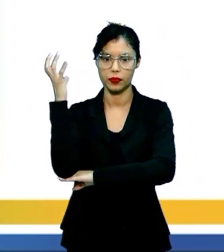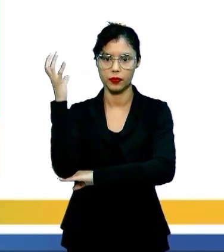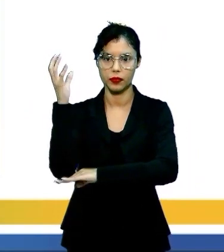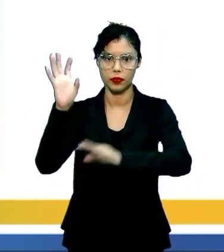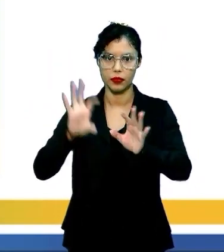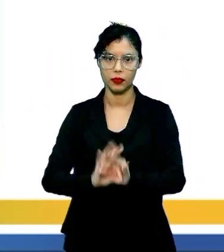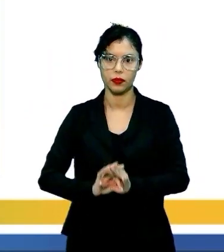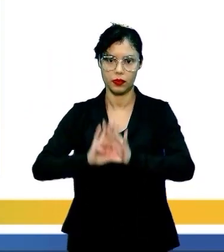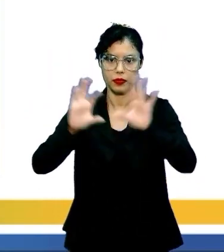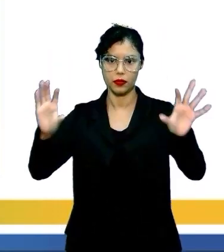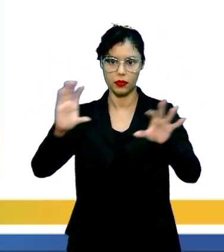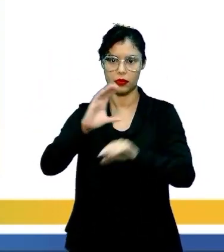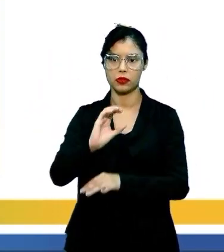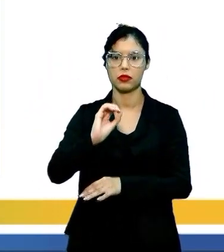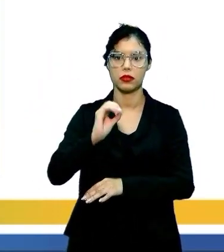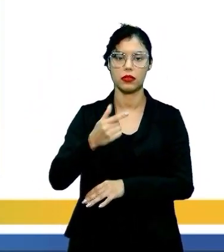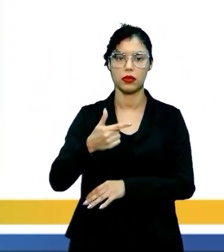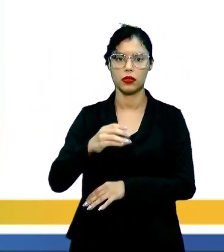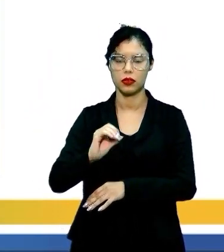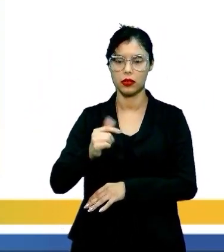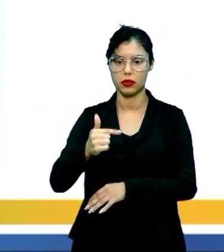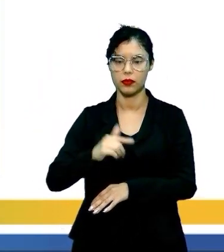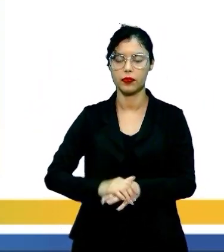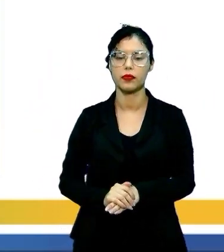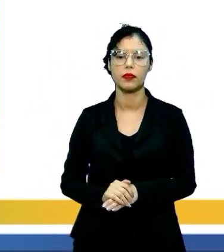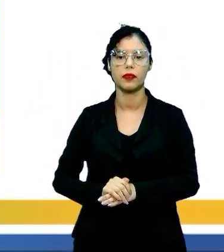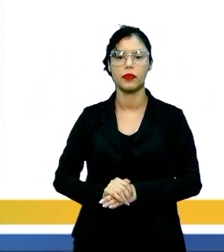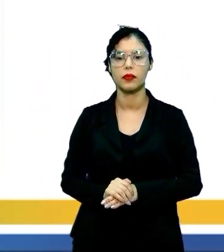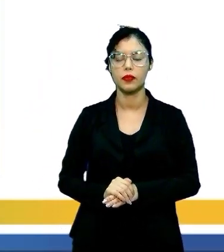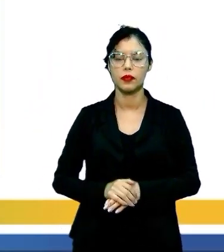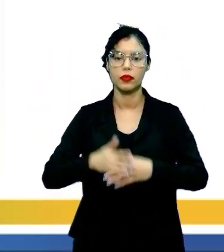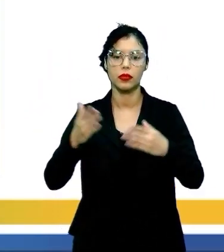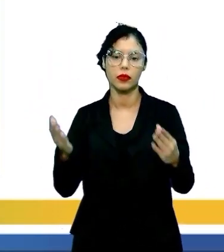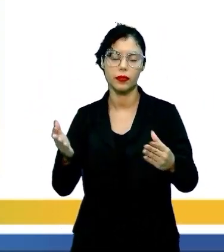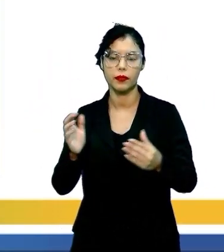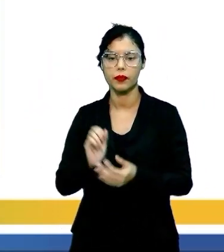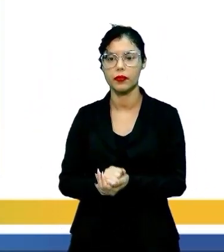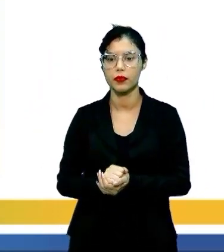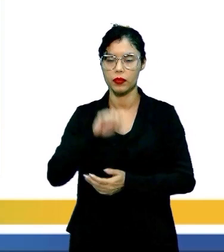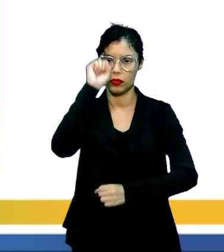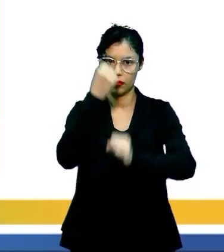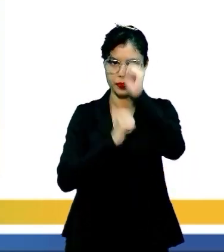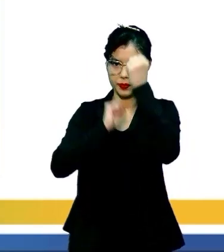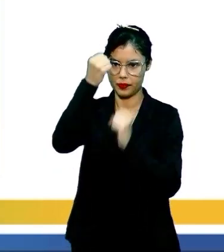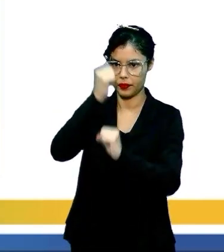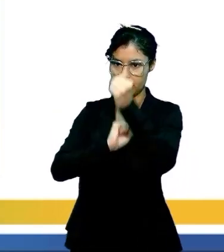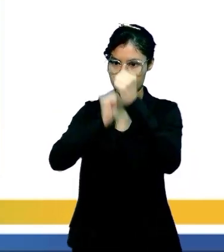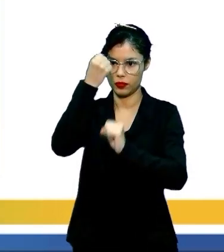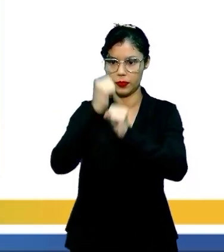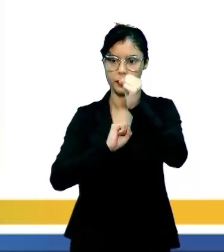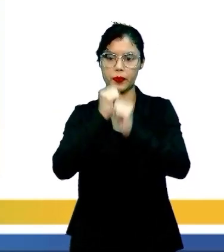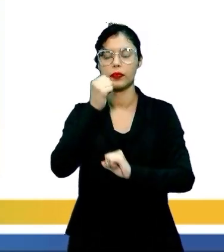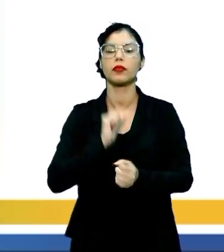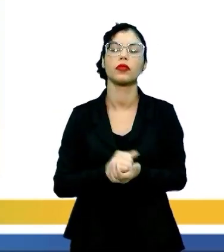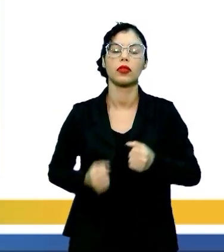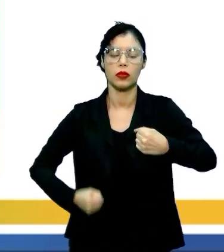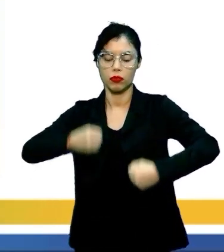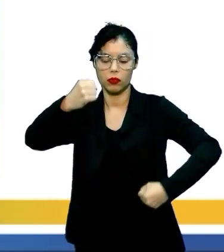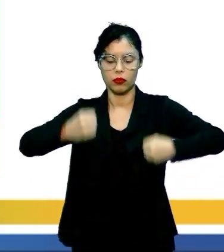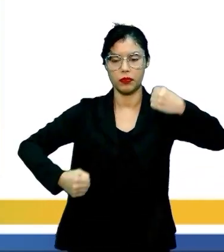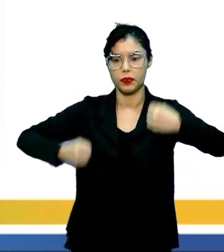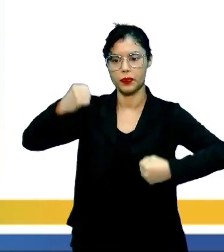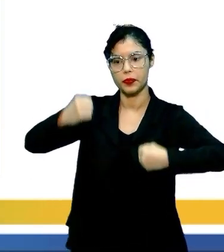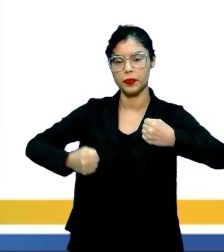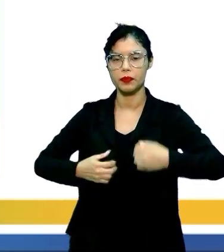e liberam para a natureza de novo o dióxido de carbono. As indústrias, os nossos carros, os